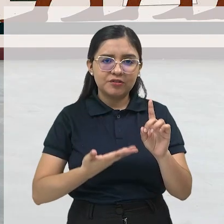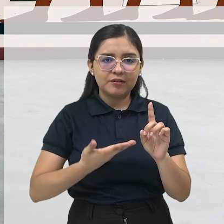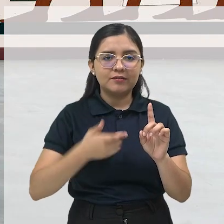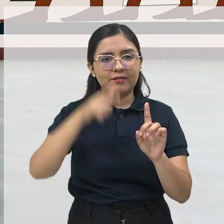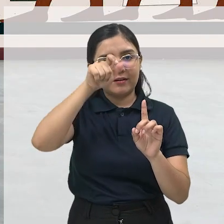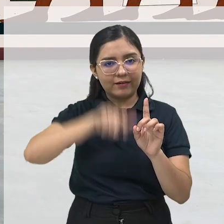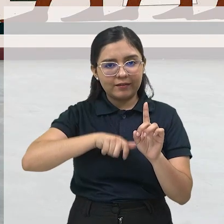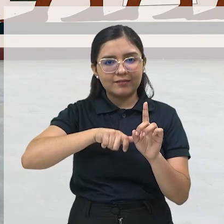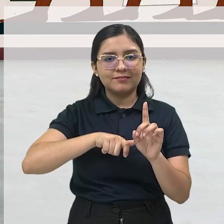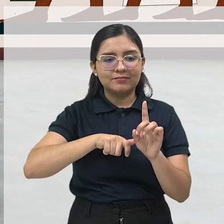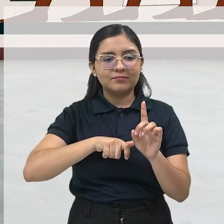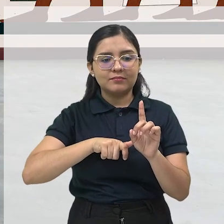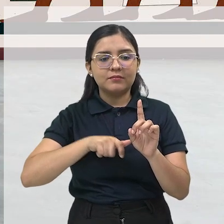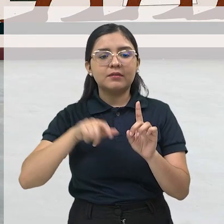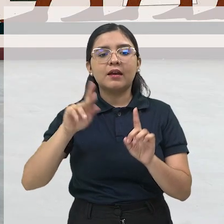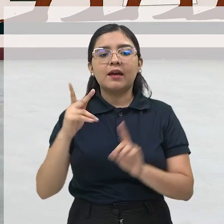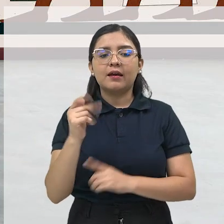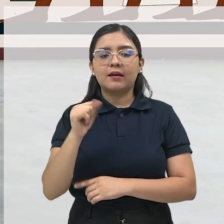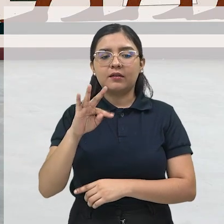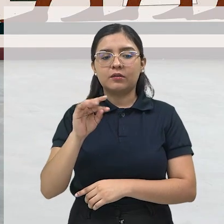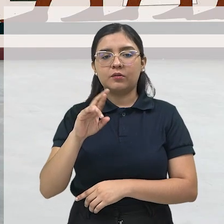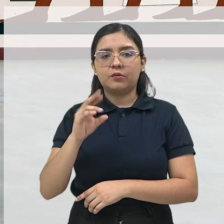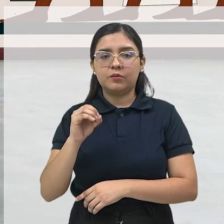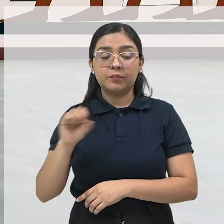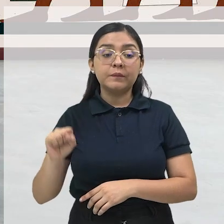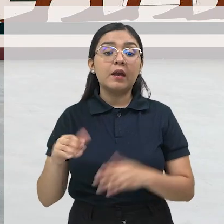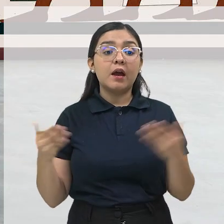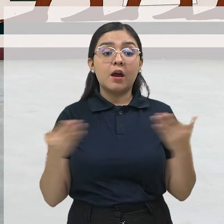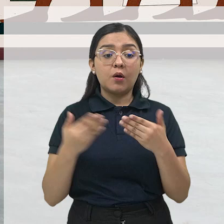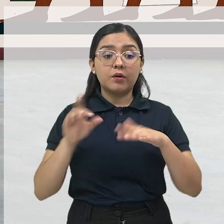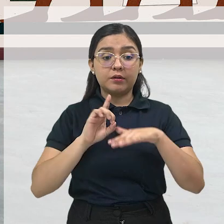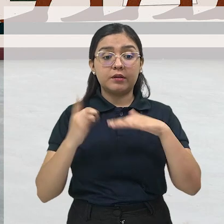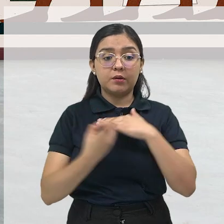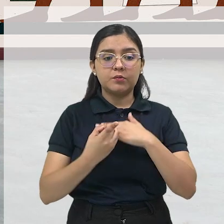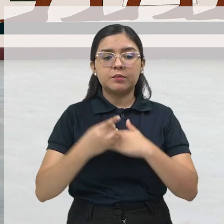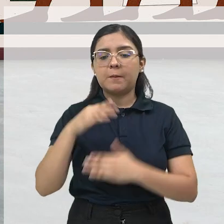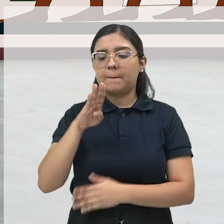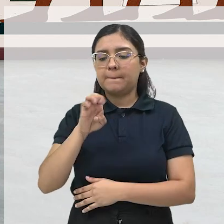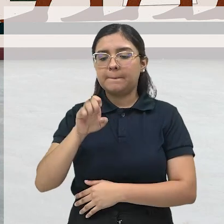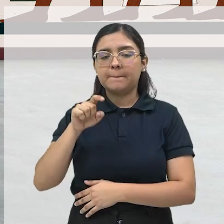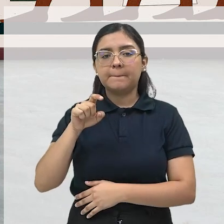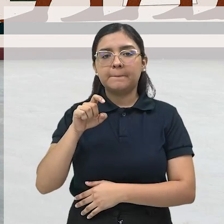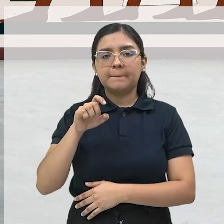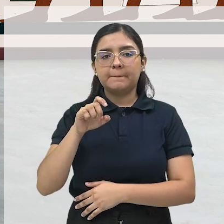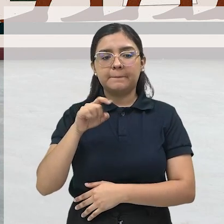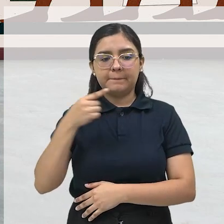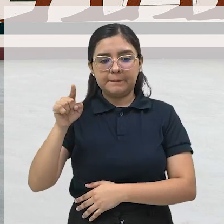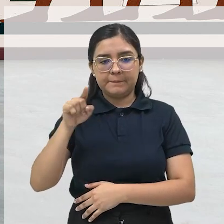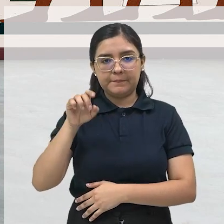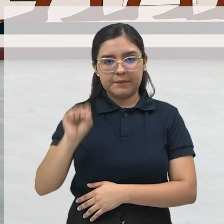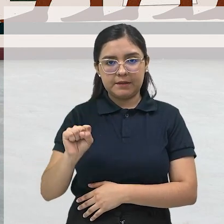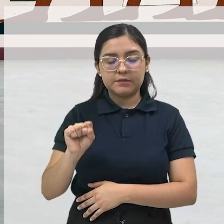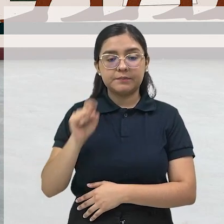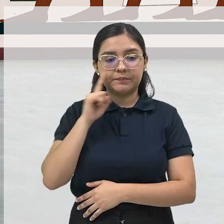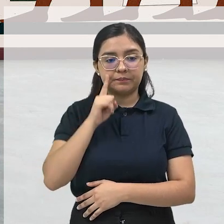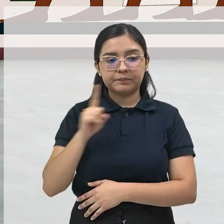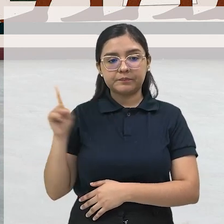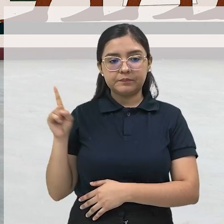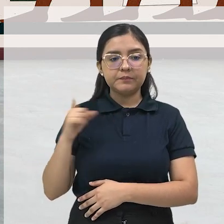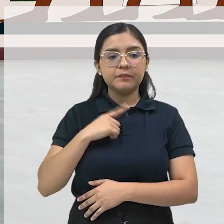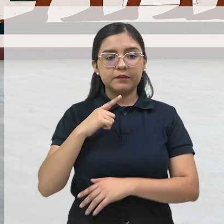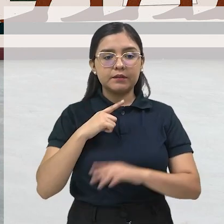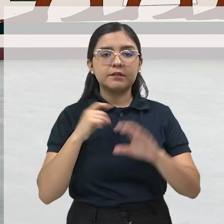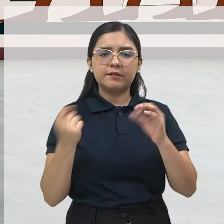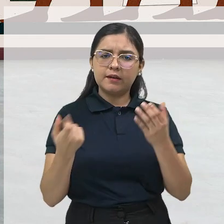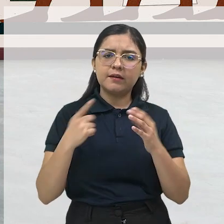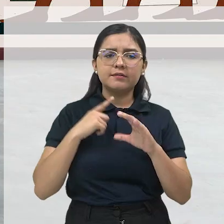né? E vamos ver agora a imagem do deus Bes. Olha só a representação dele aqui. Então, a gente já tinha aí um forte